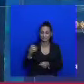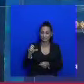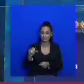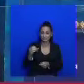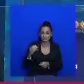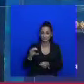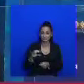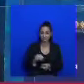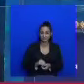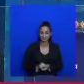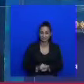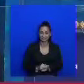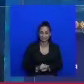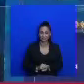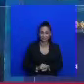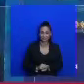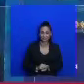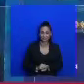R$ 168.214,49.